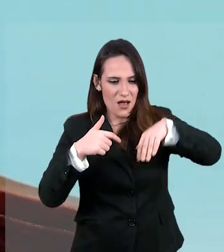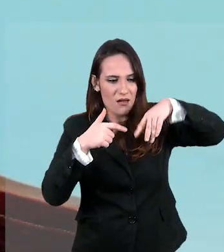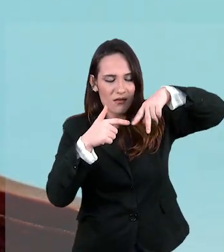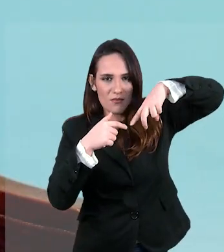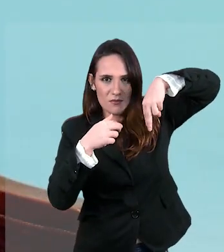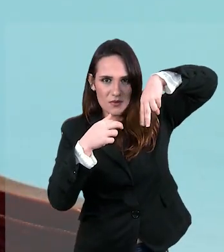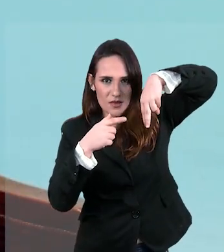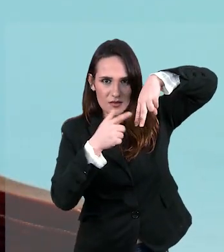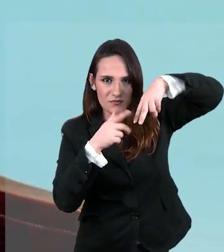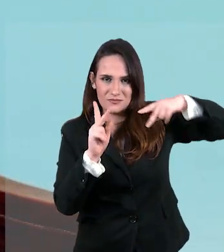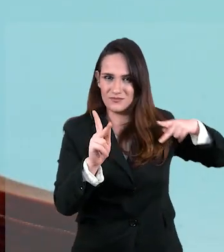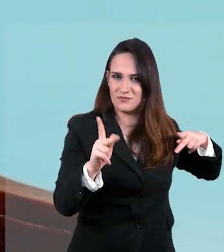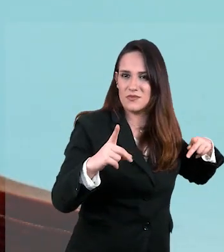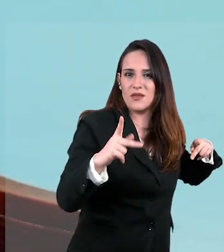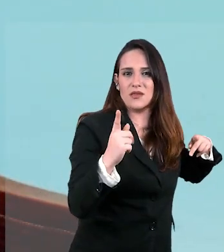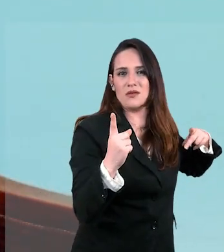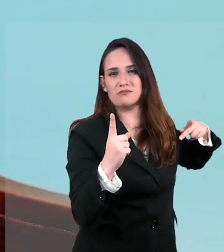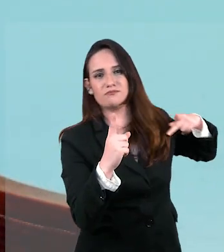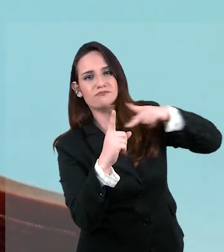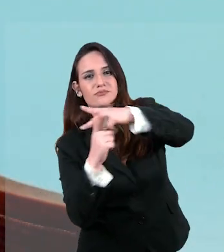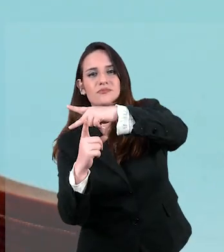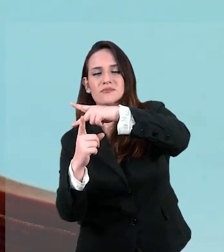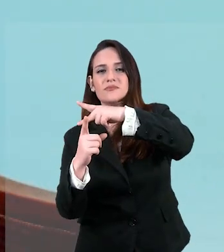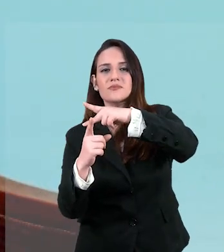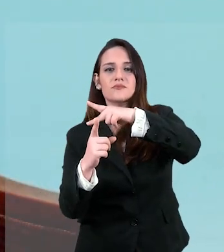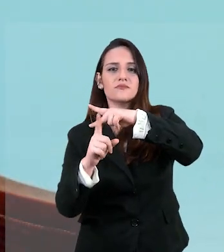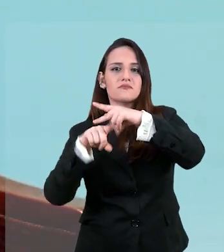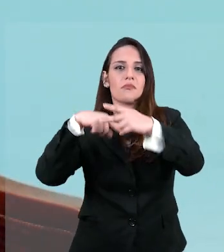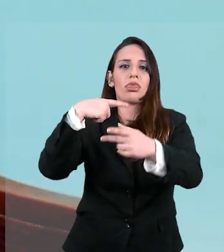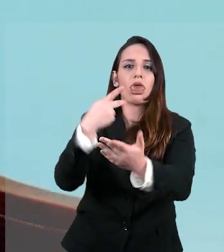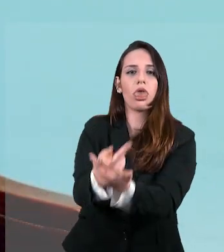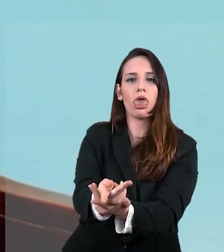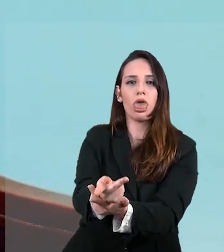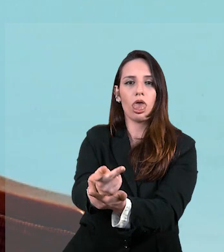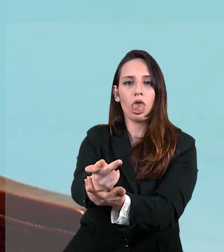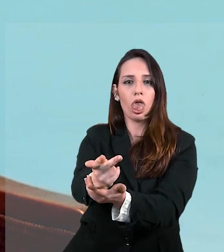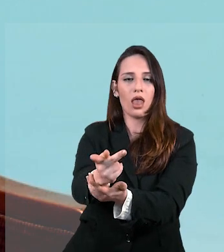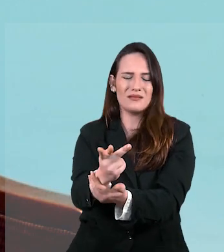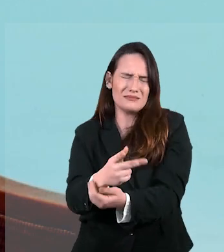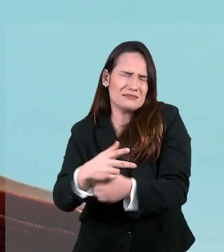ele voltou de moto, atropelou, bateu com a moto nas minhas pernas e